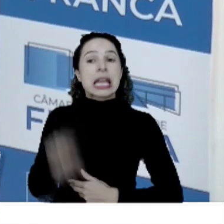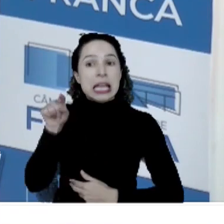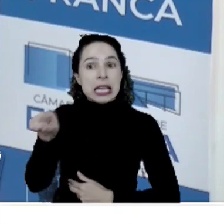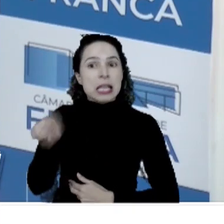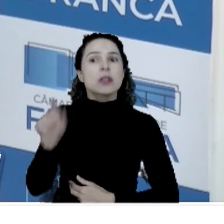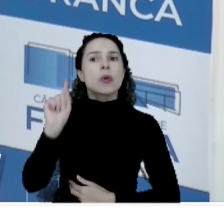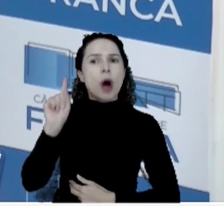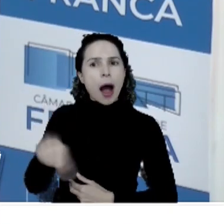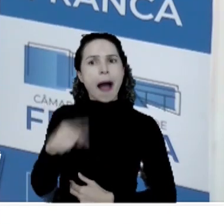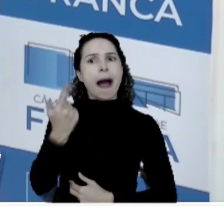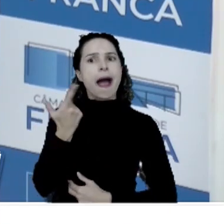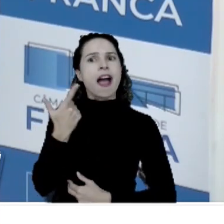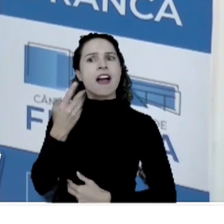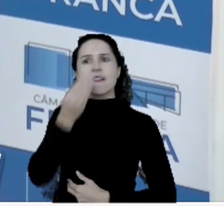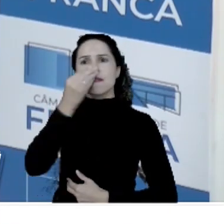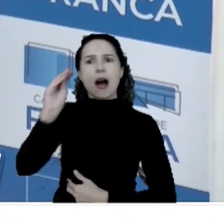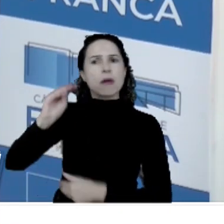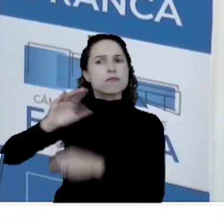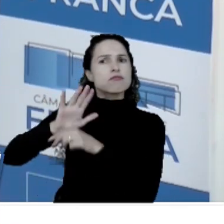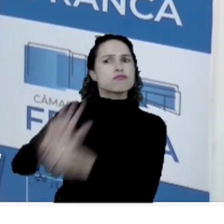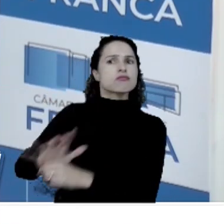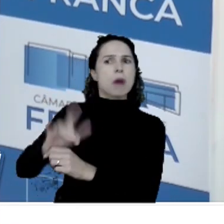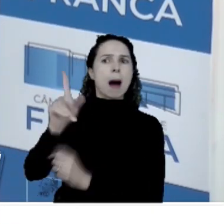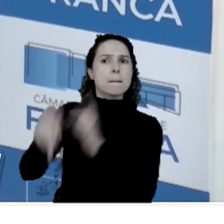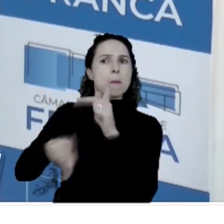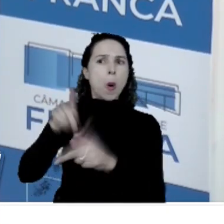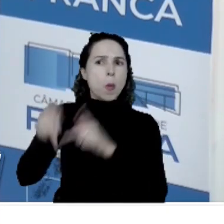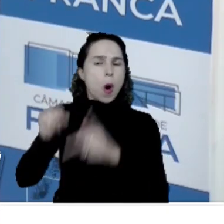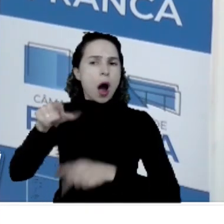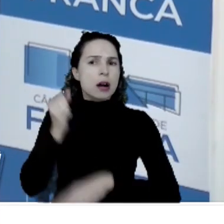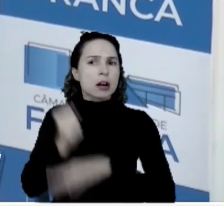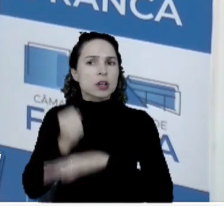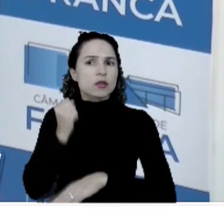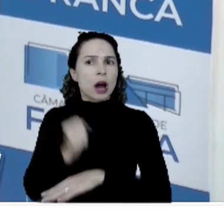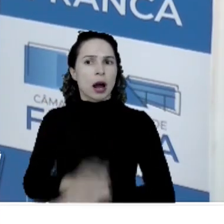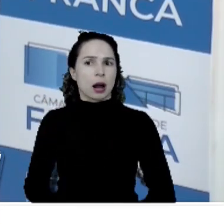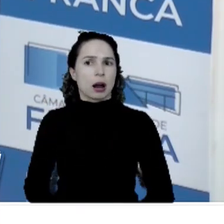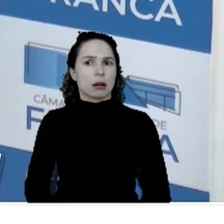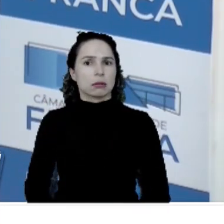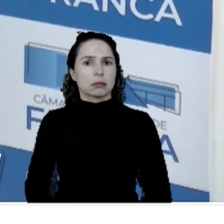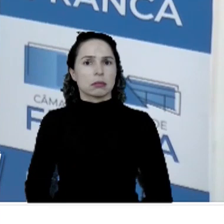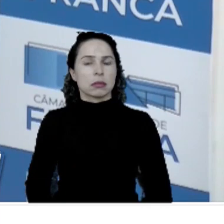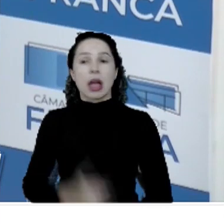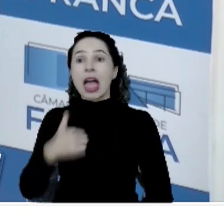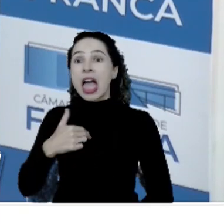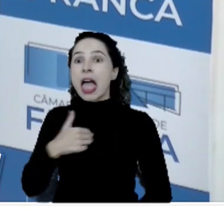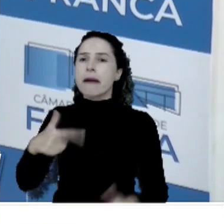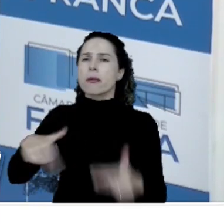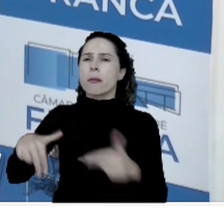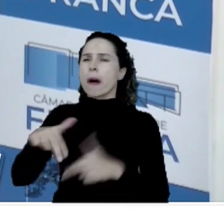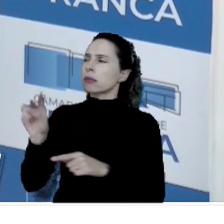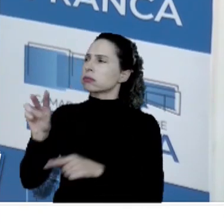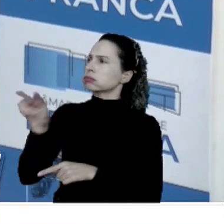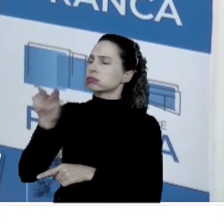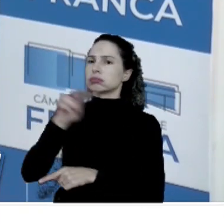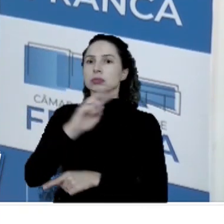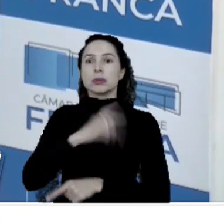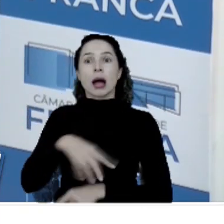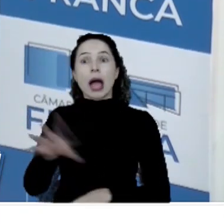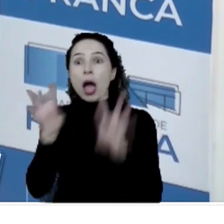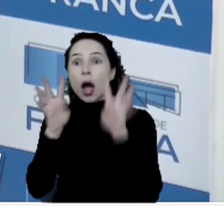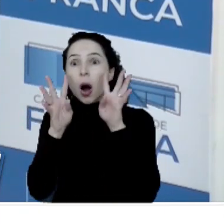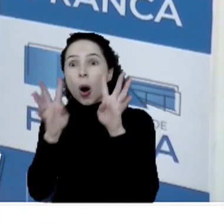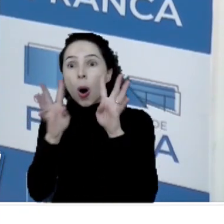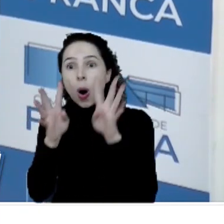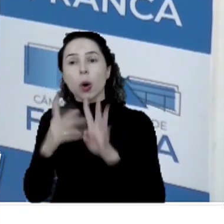um desserviço à população de Franca. Quando eu ando pela cidade, eu honro o voto que eu recebi